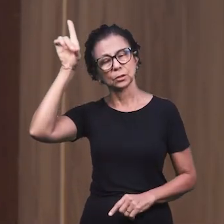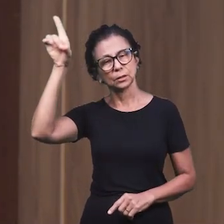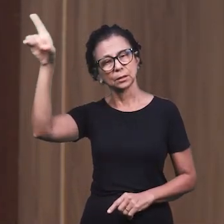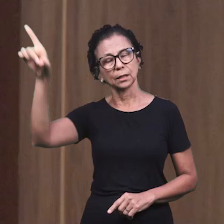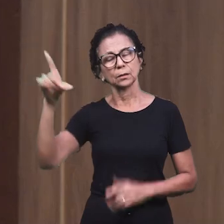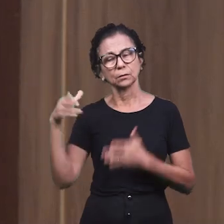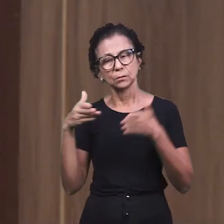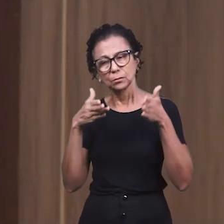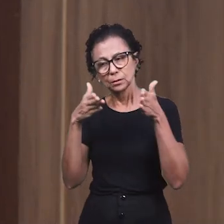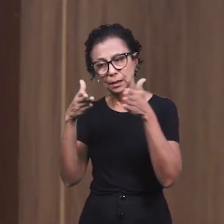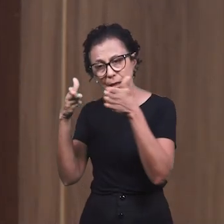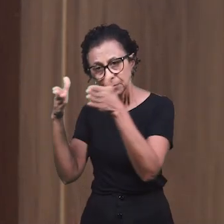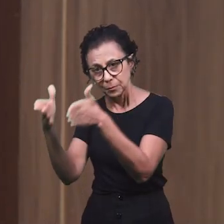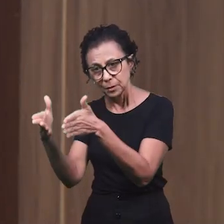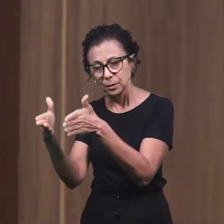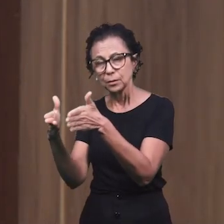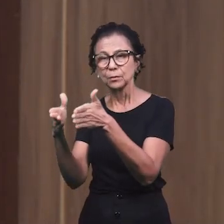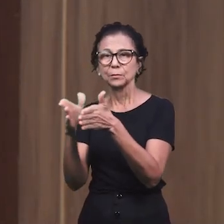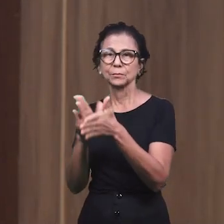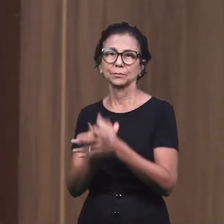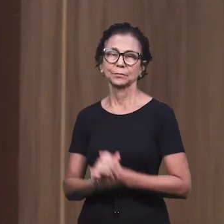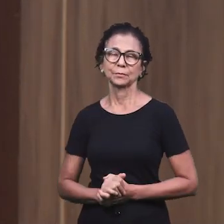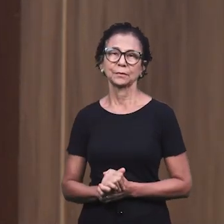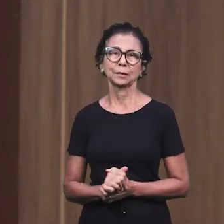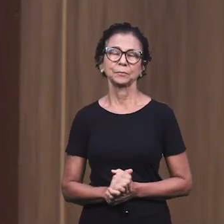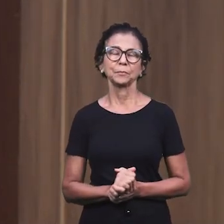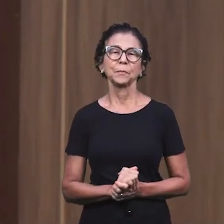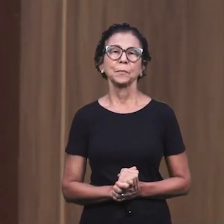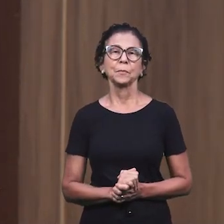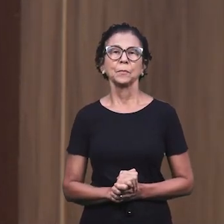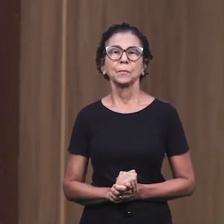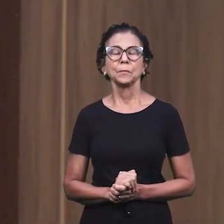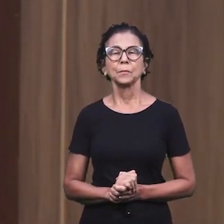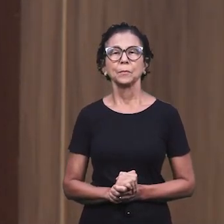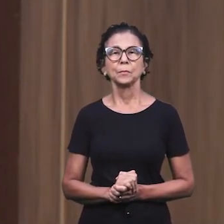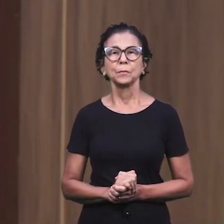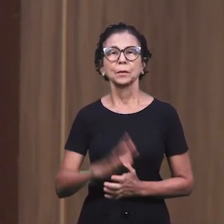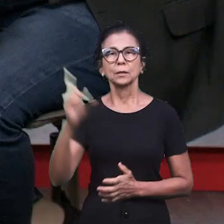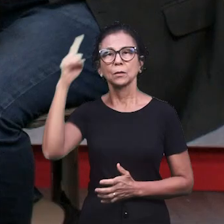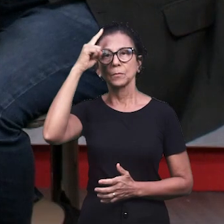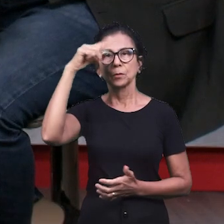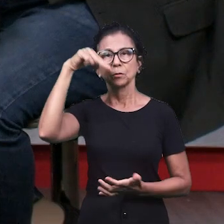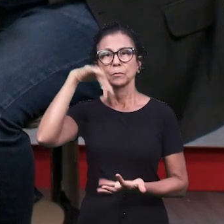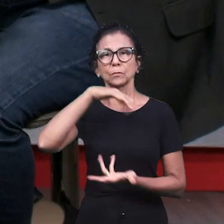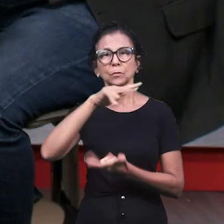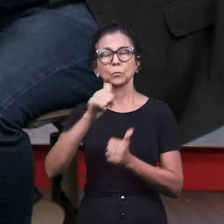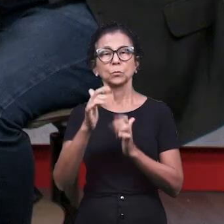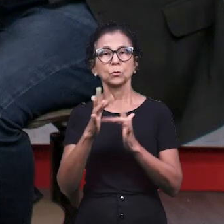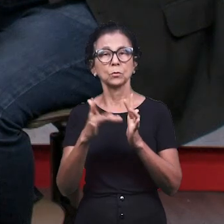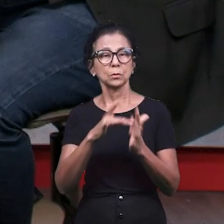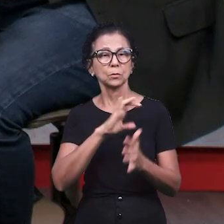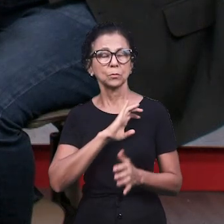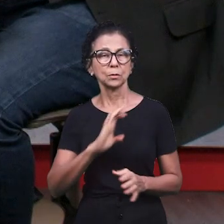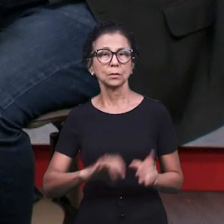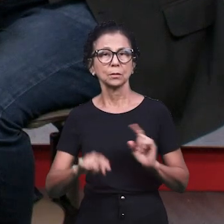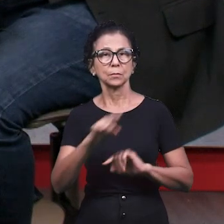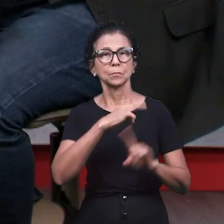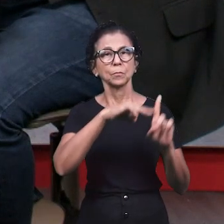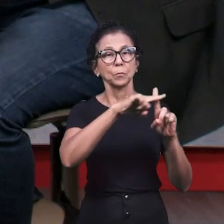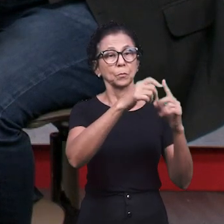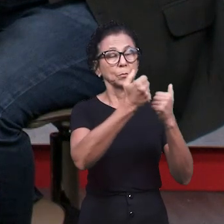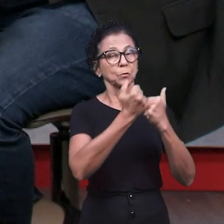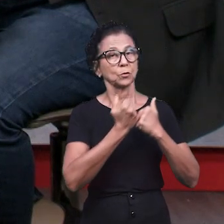no caminho que Deus abriu por meio de Jesus Cristo e não tem outro. Amém, glória a Deus. E as nossas